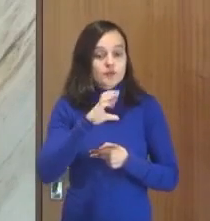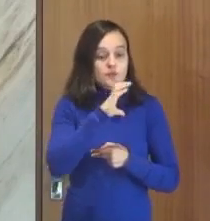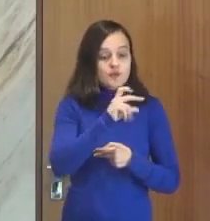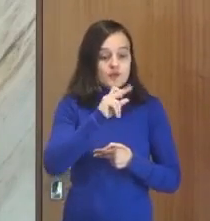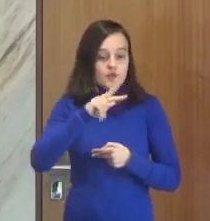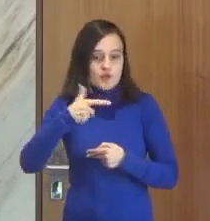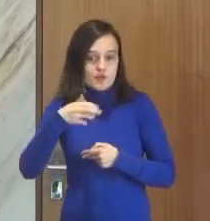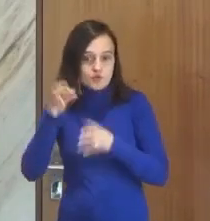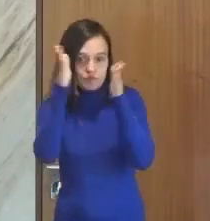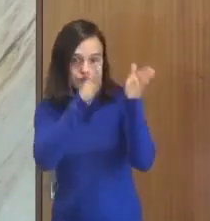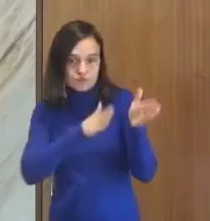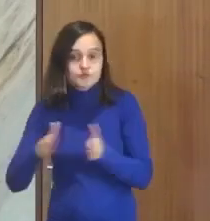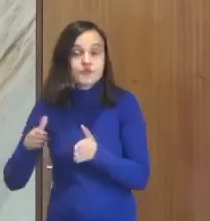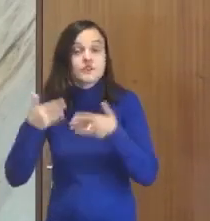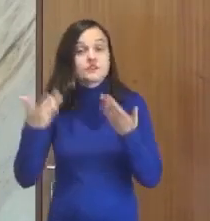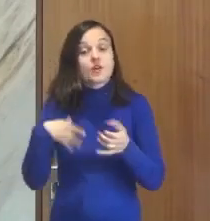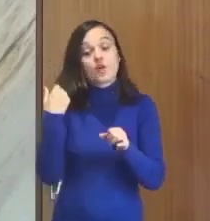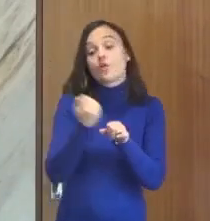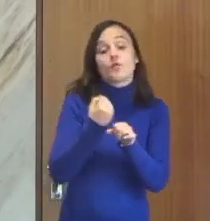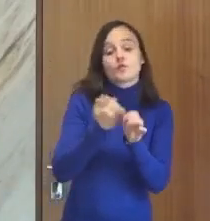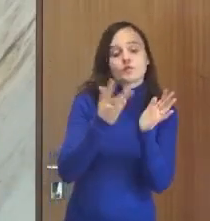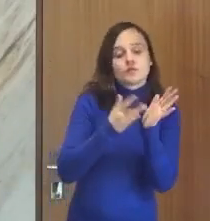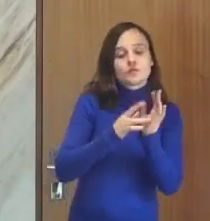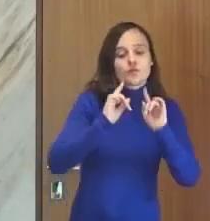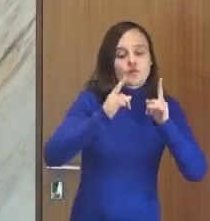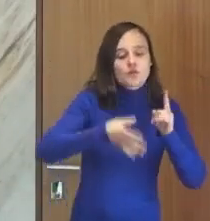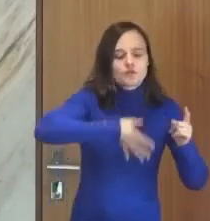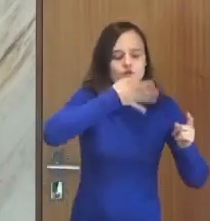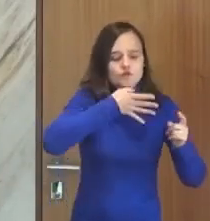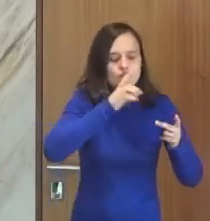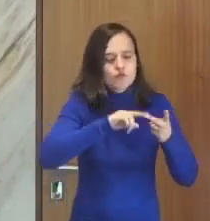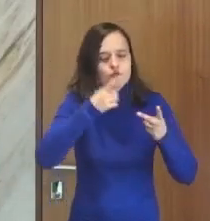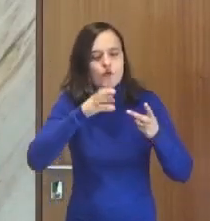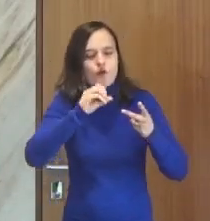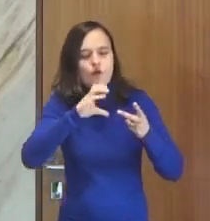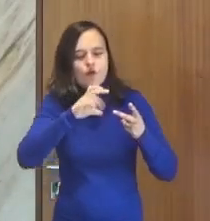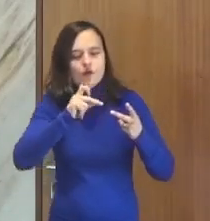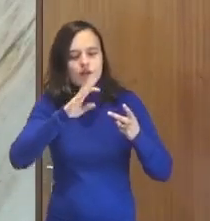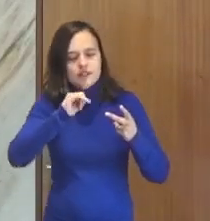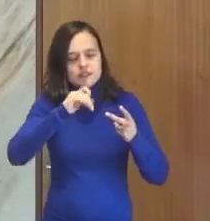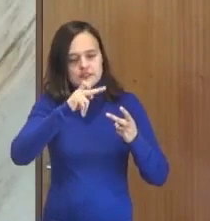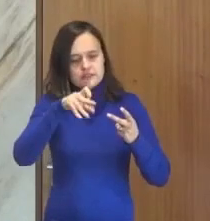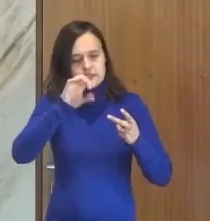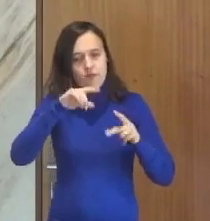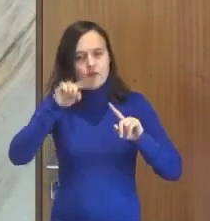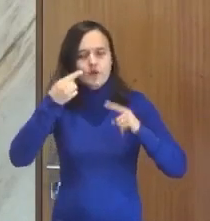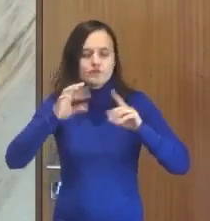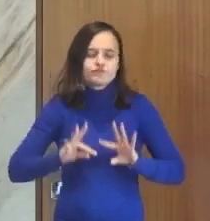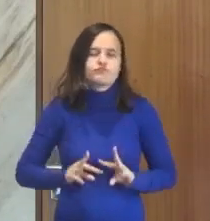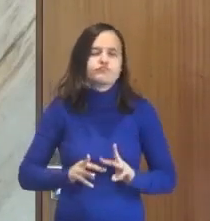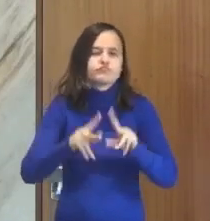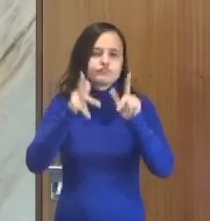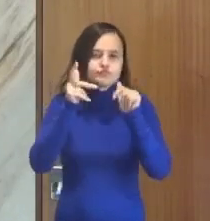argumento. Portanto, a obra começa com o argumento, depois a ocasião e vai-se desenvolvendo assim ao